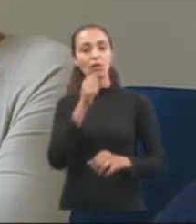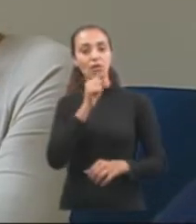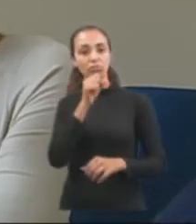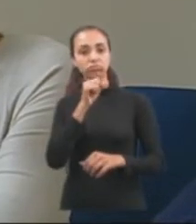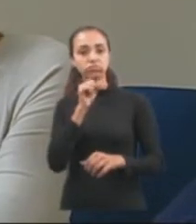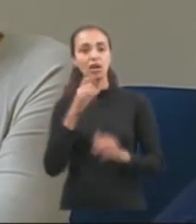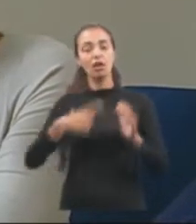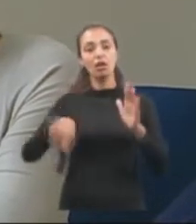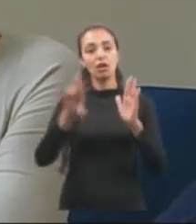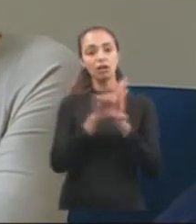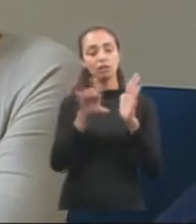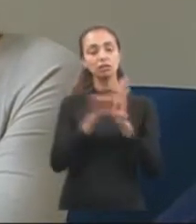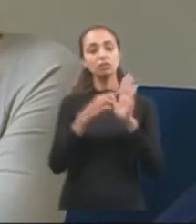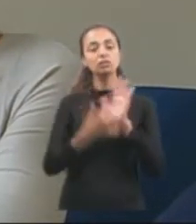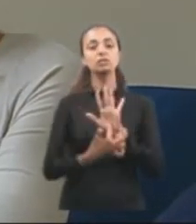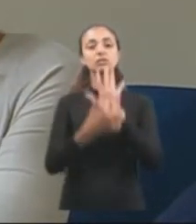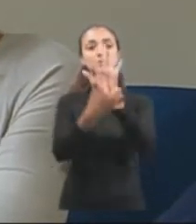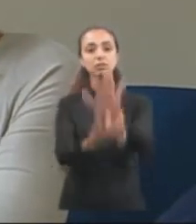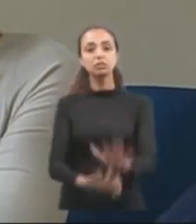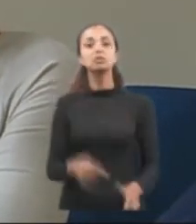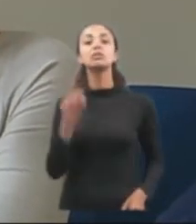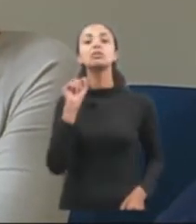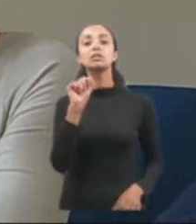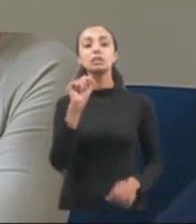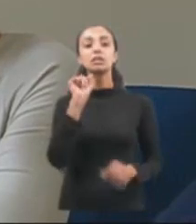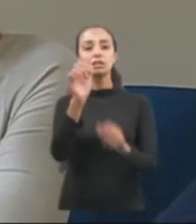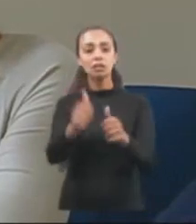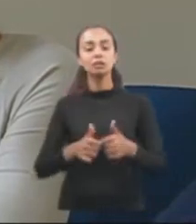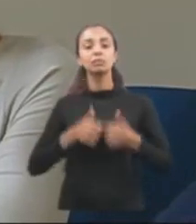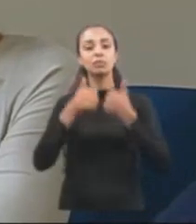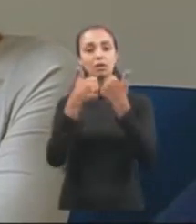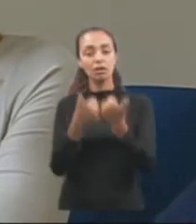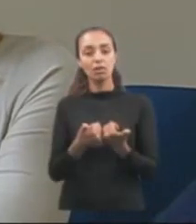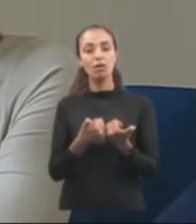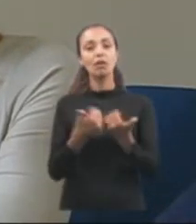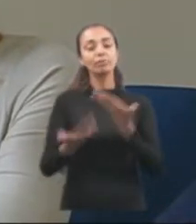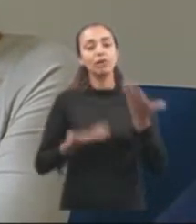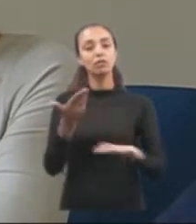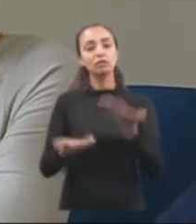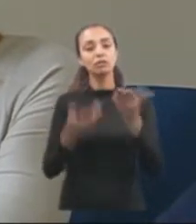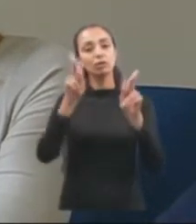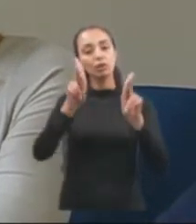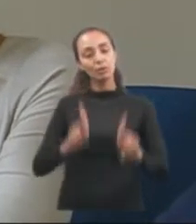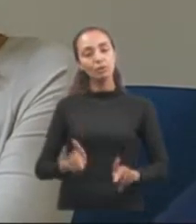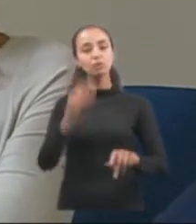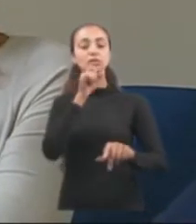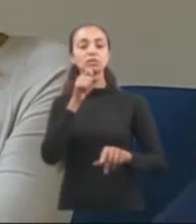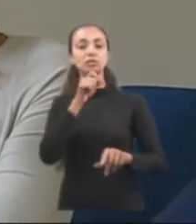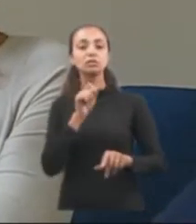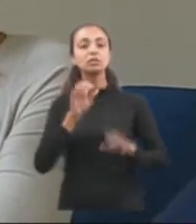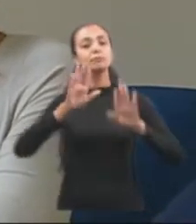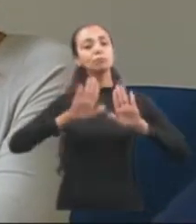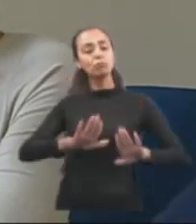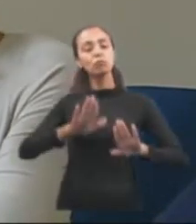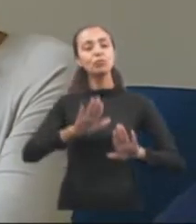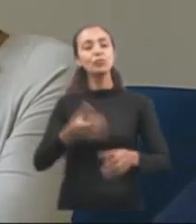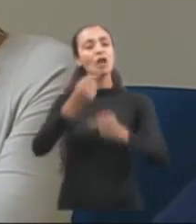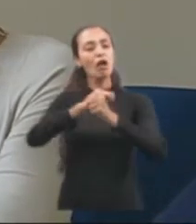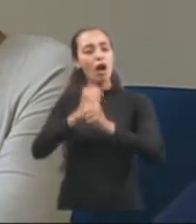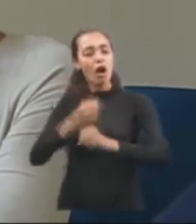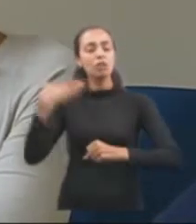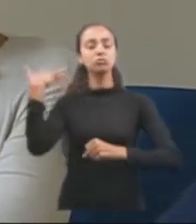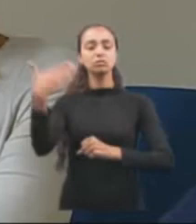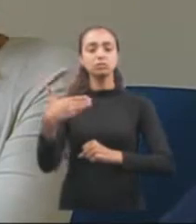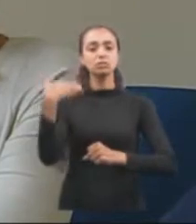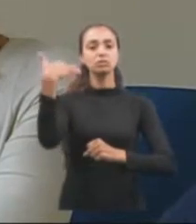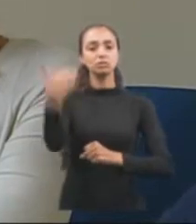As legislações nos mostram o que é o ideal para se atender uma pessoa idosa dentro de uma instituição de longa permanência. Mas as